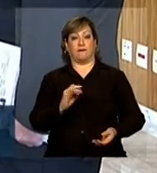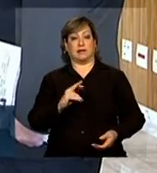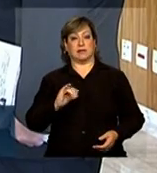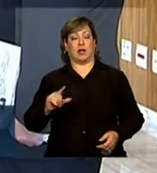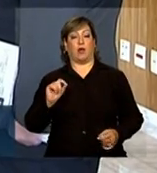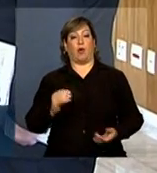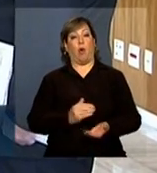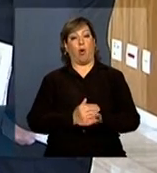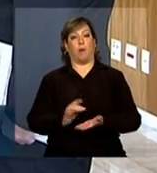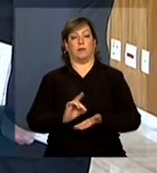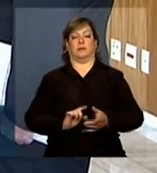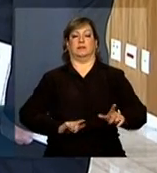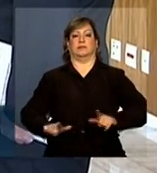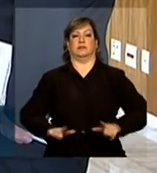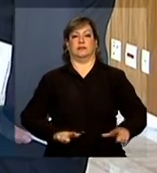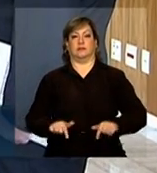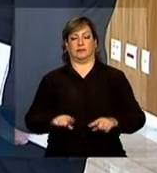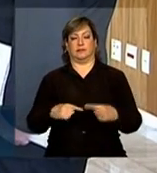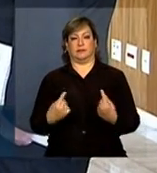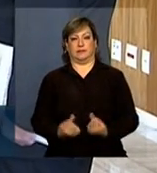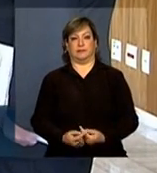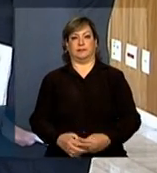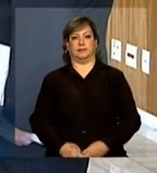desta cerimônia.